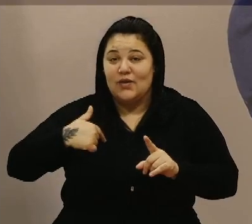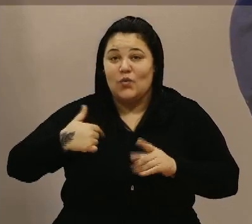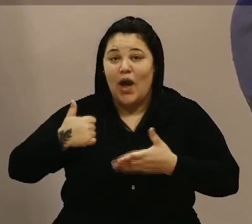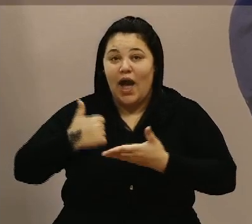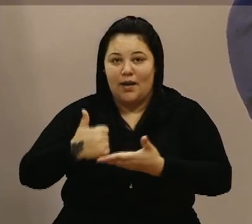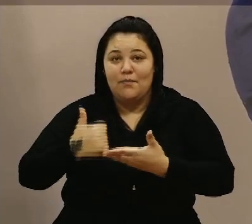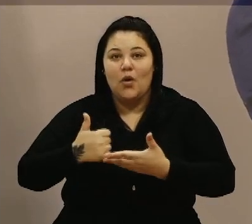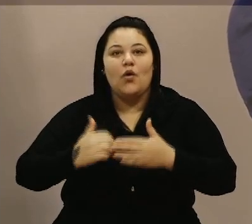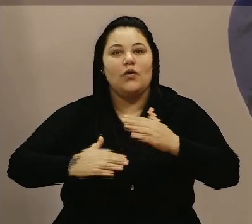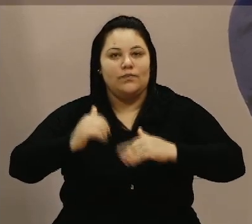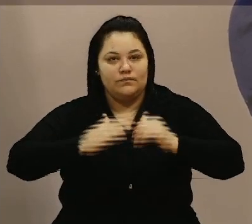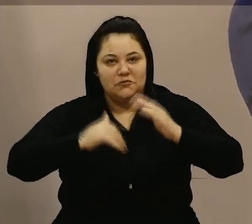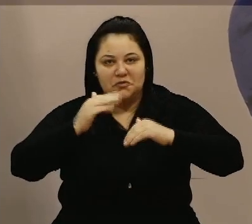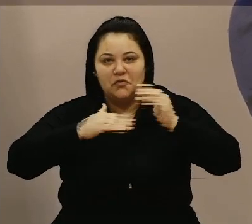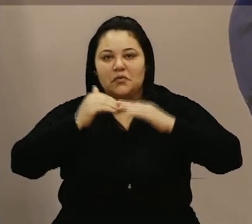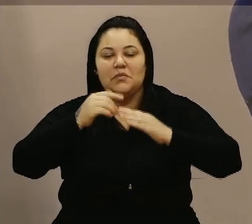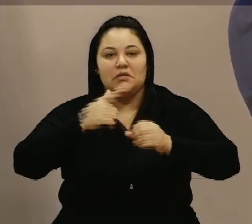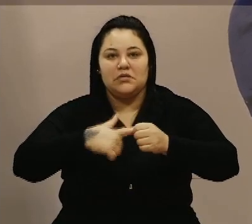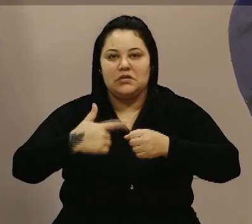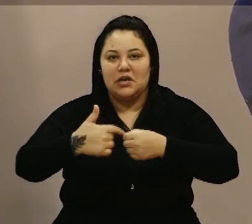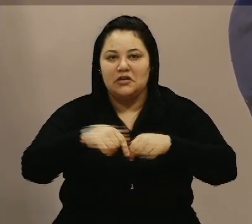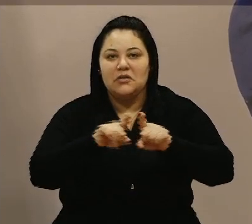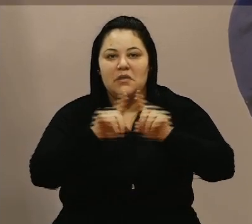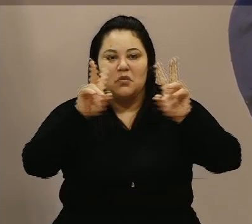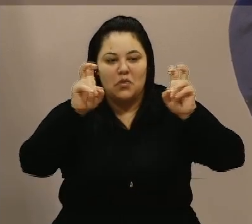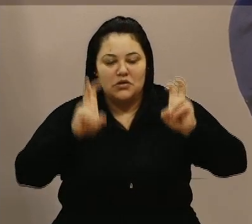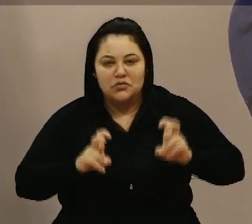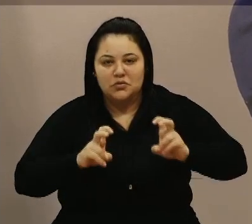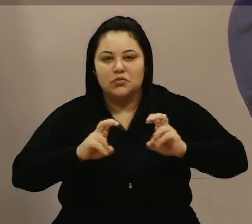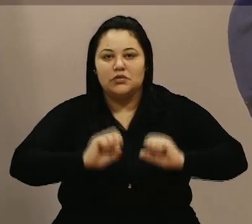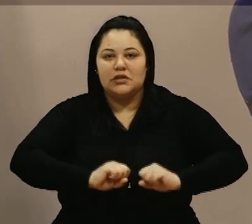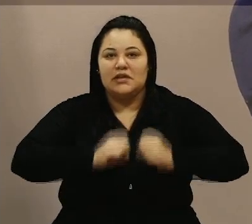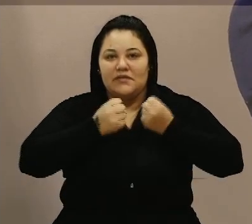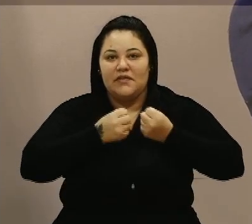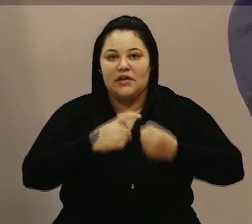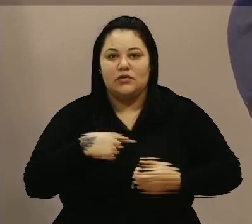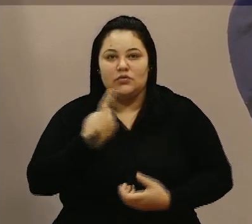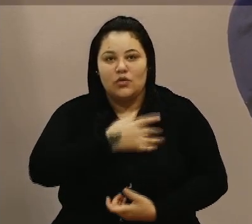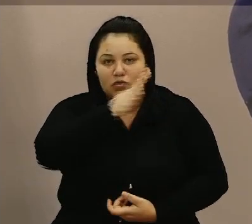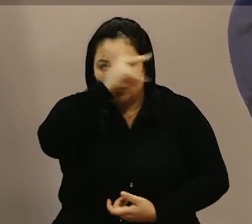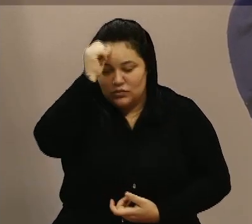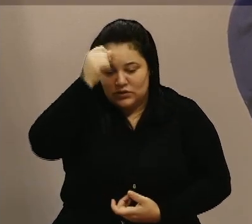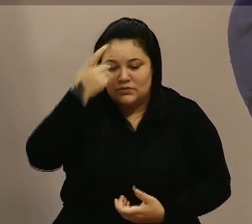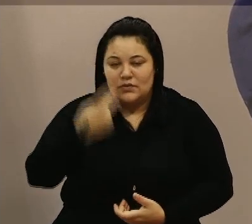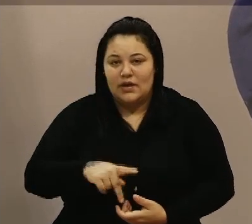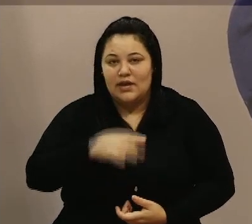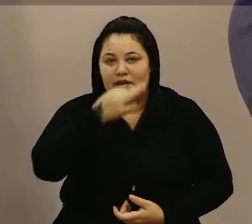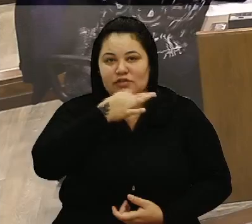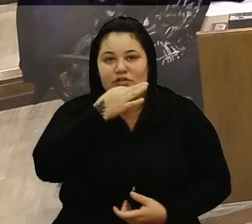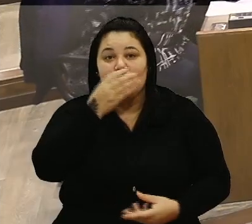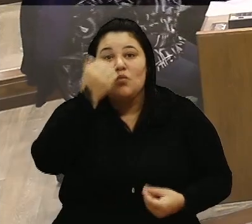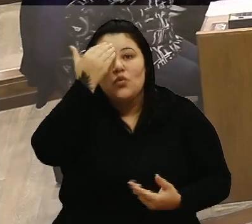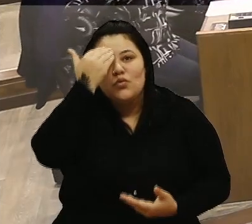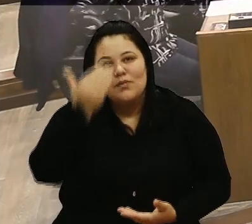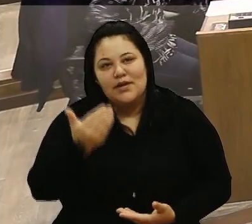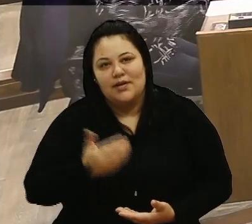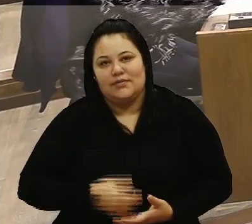Vossa Excelência, nas pautas que defendem o nosso município aqui em Caxias do Sul. Muito obrigado.